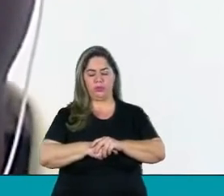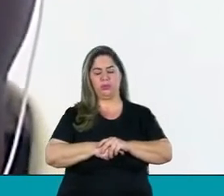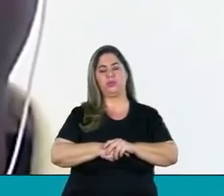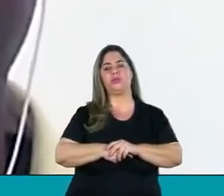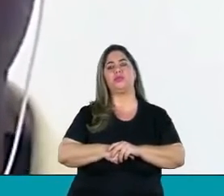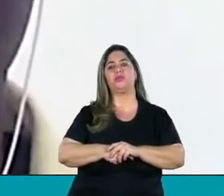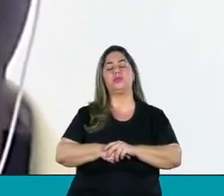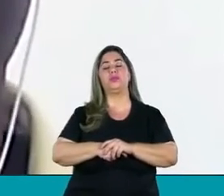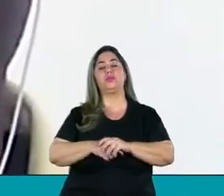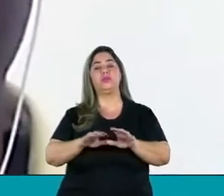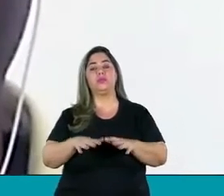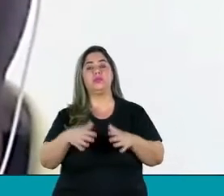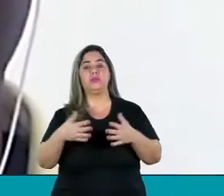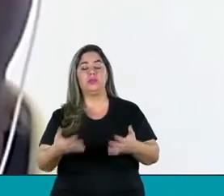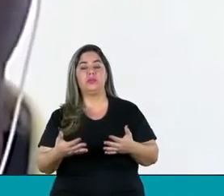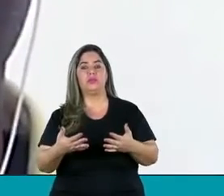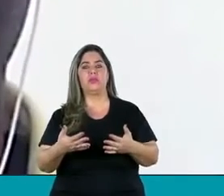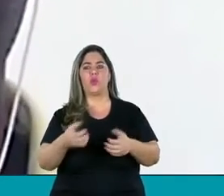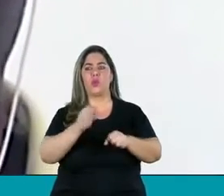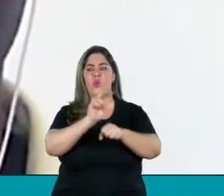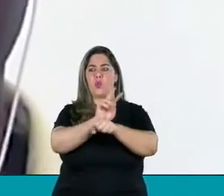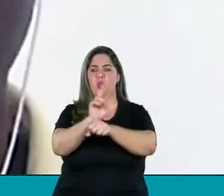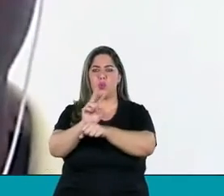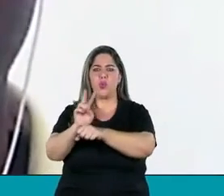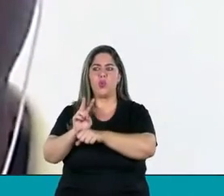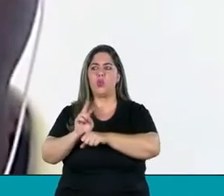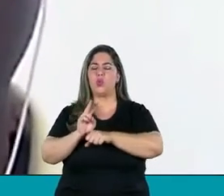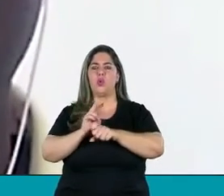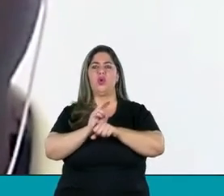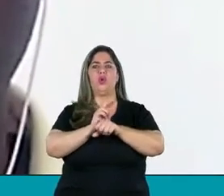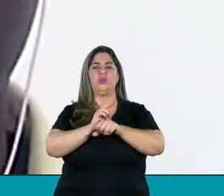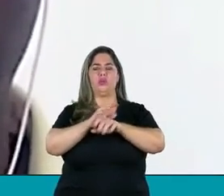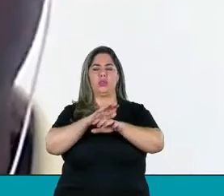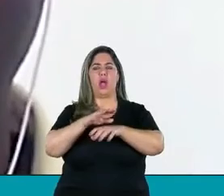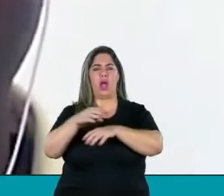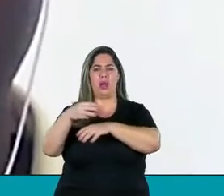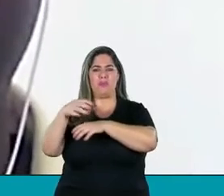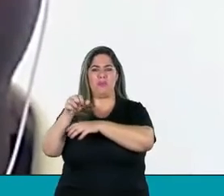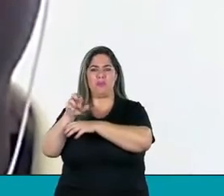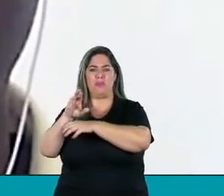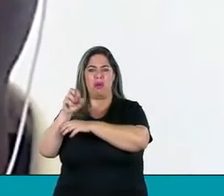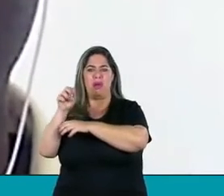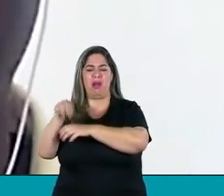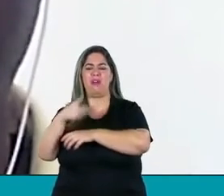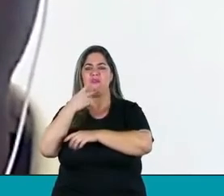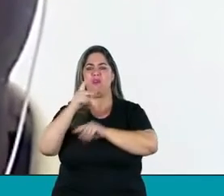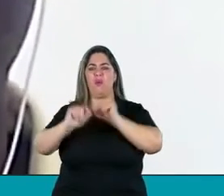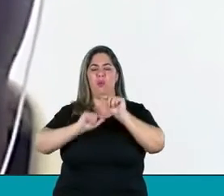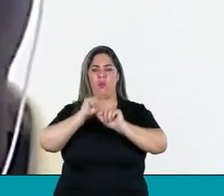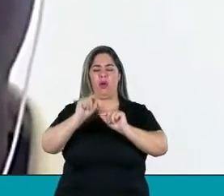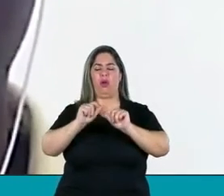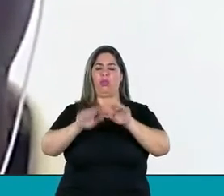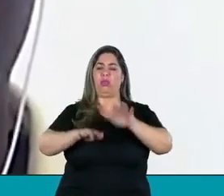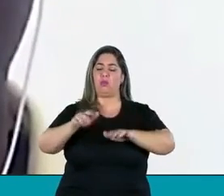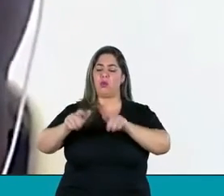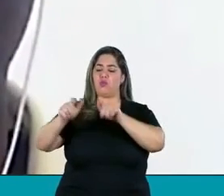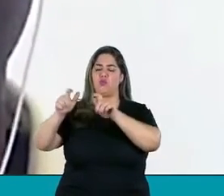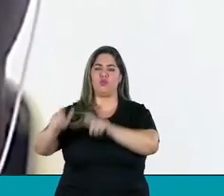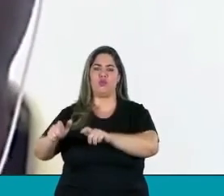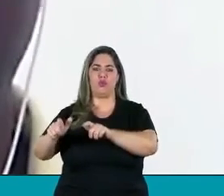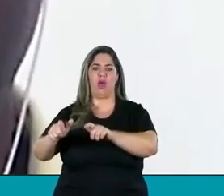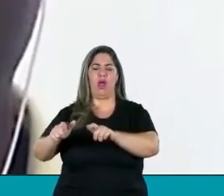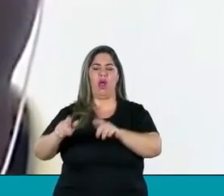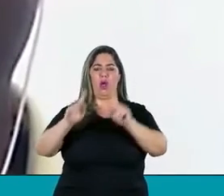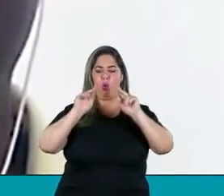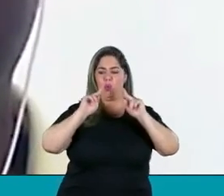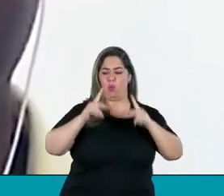física. Assim, conservar a circularidade, segundo Mohan, comporta sempre, em algum lugar, um paradoxo